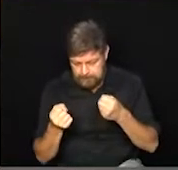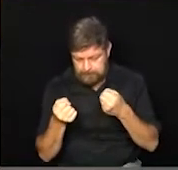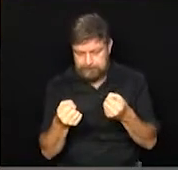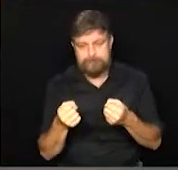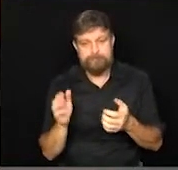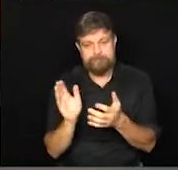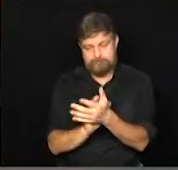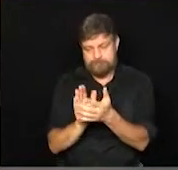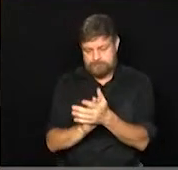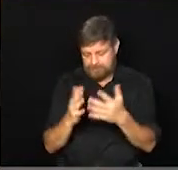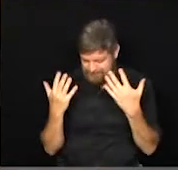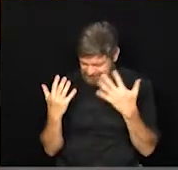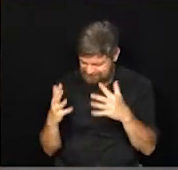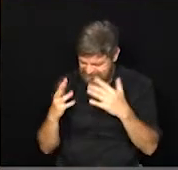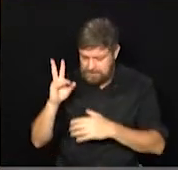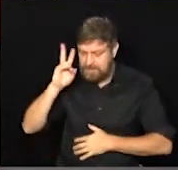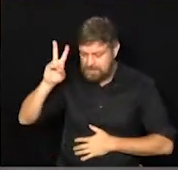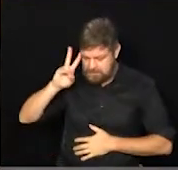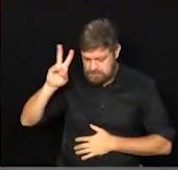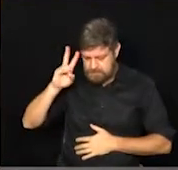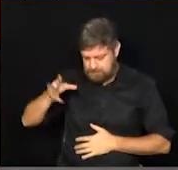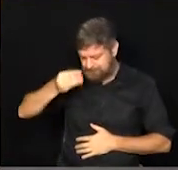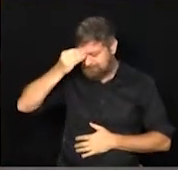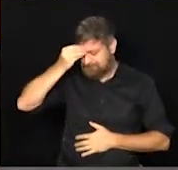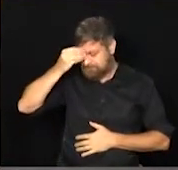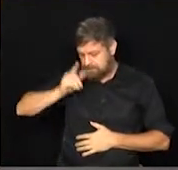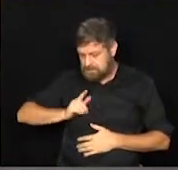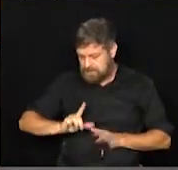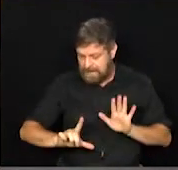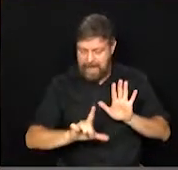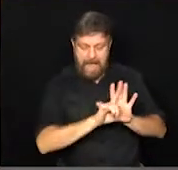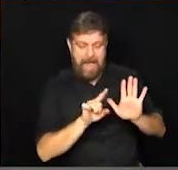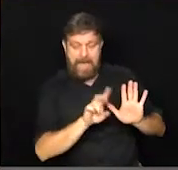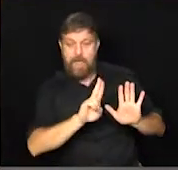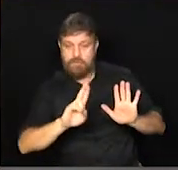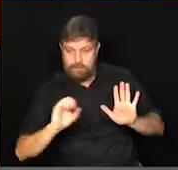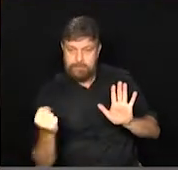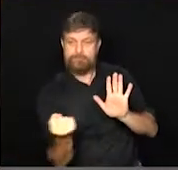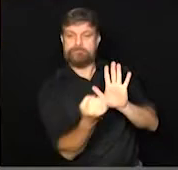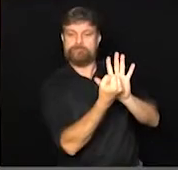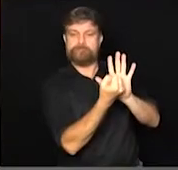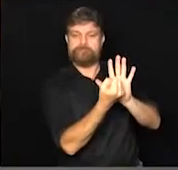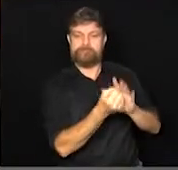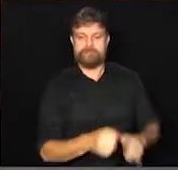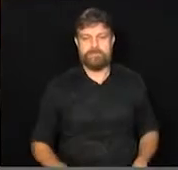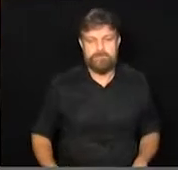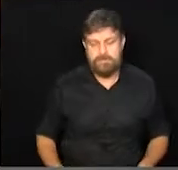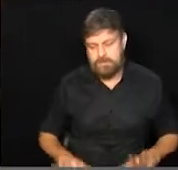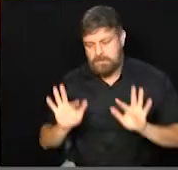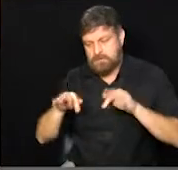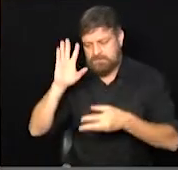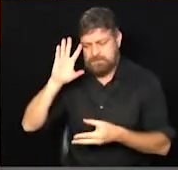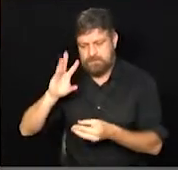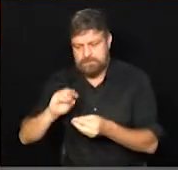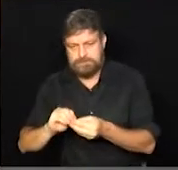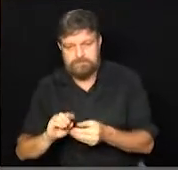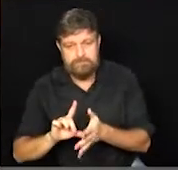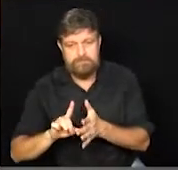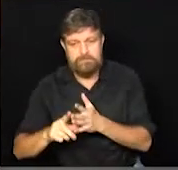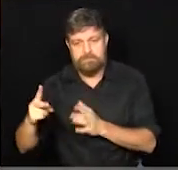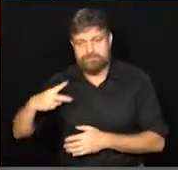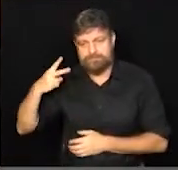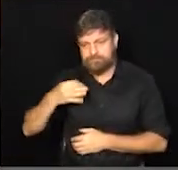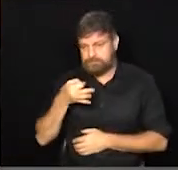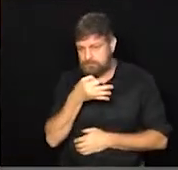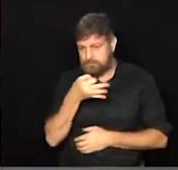saudar, né, essa história que acabou dando nome à Lei Maria da Penha. E, para finalizar, já vou passar para as vereadoras também,